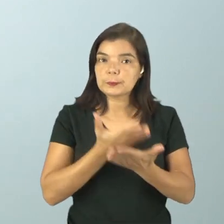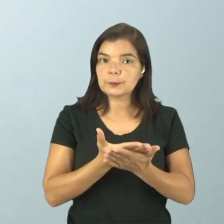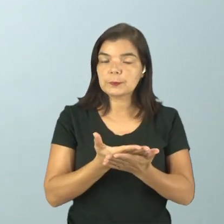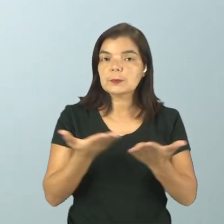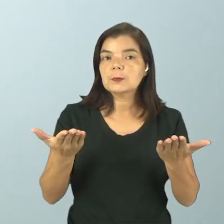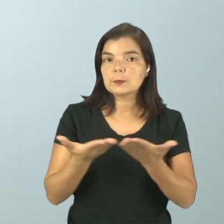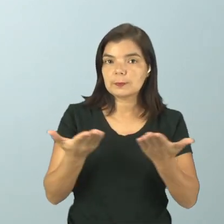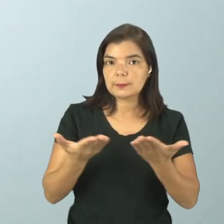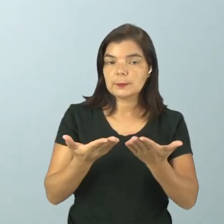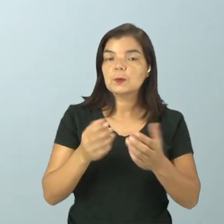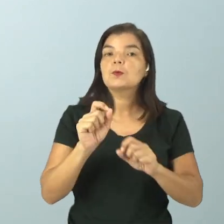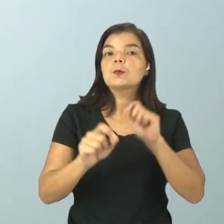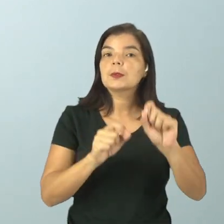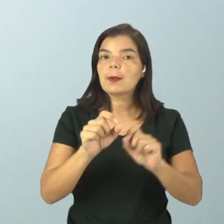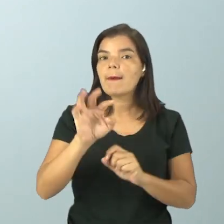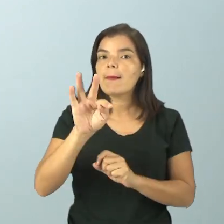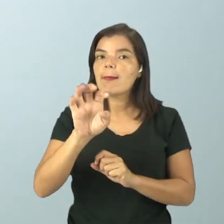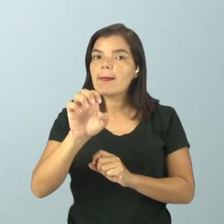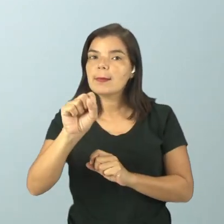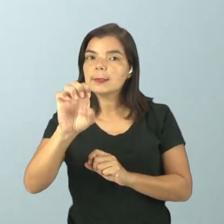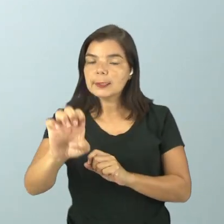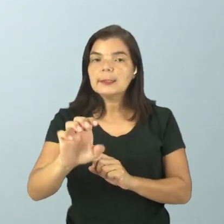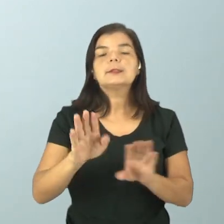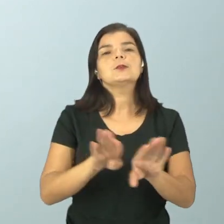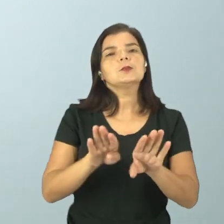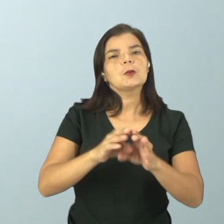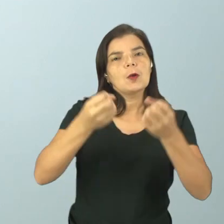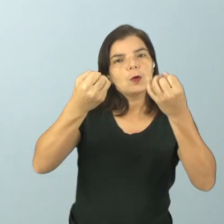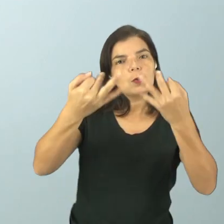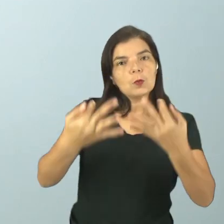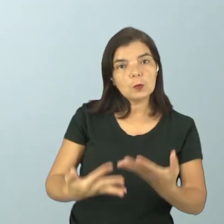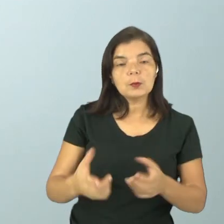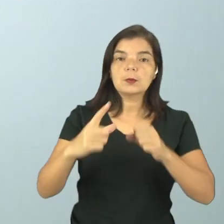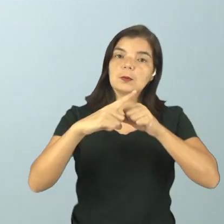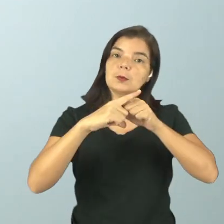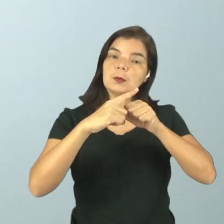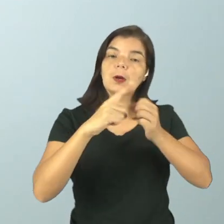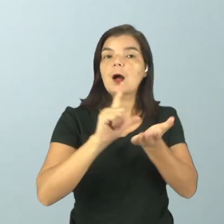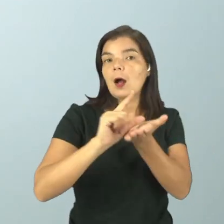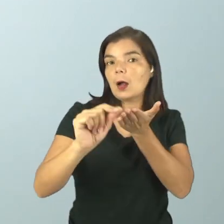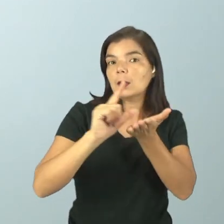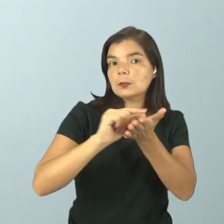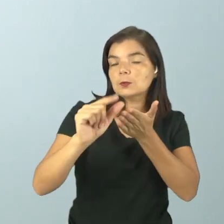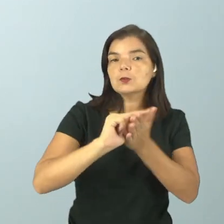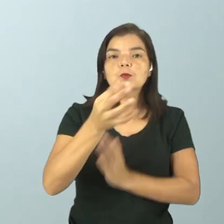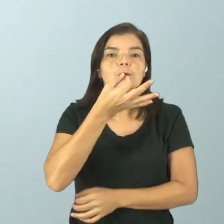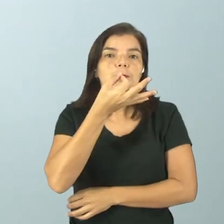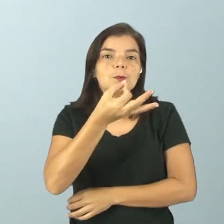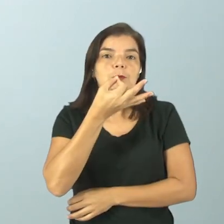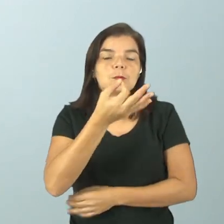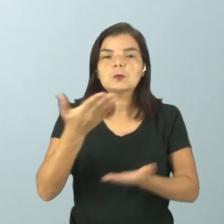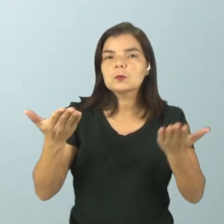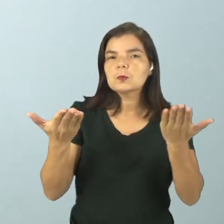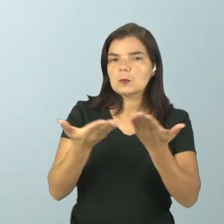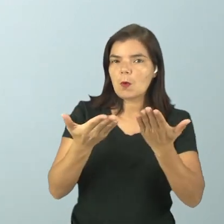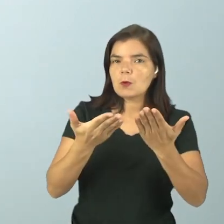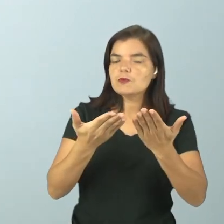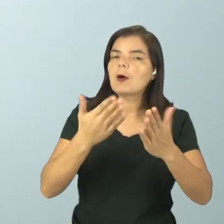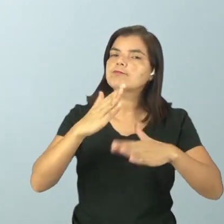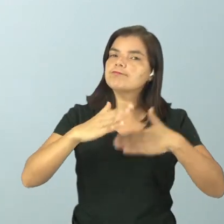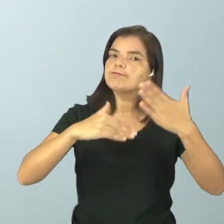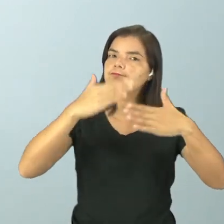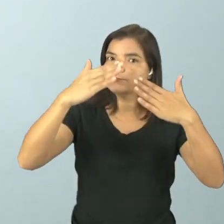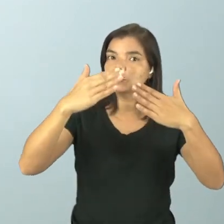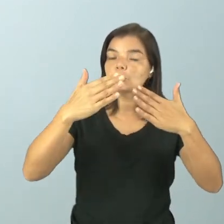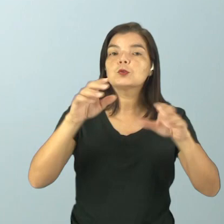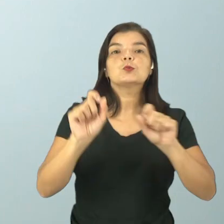aí tese, estudando argumentos em artigos de opinião. Hoje nós vamos ampliar ainda mais o